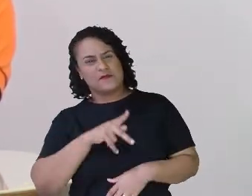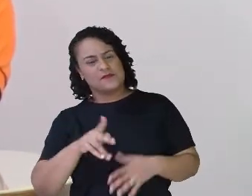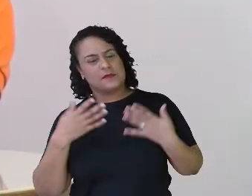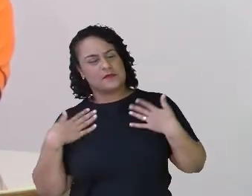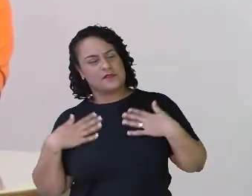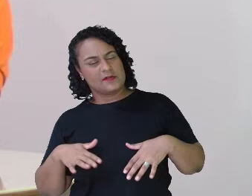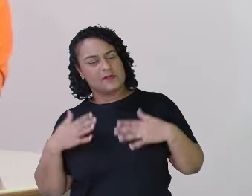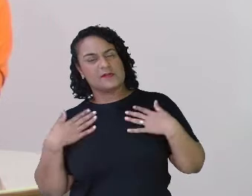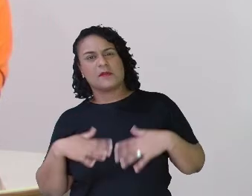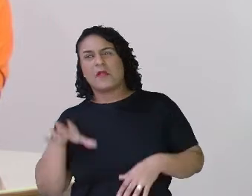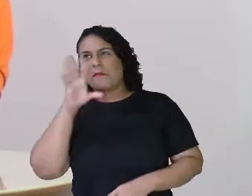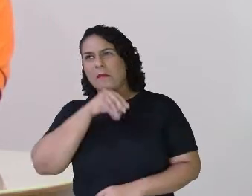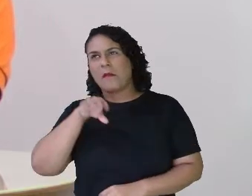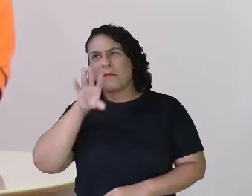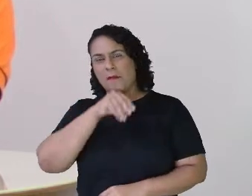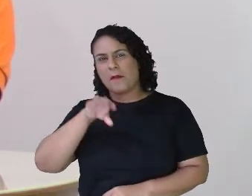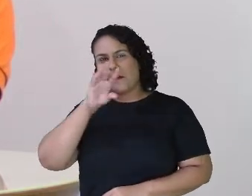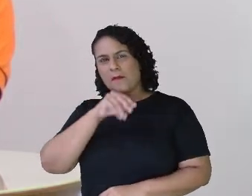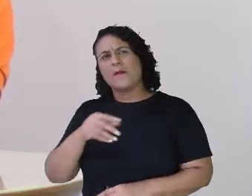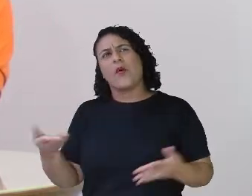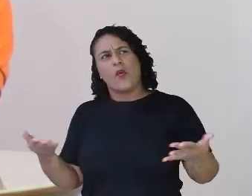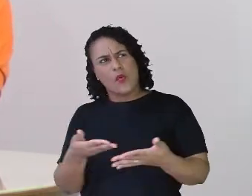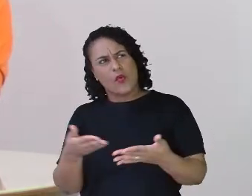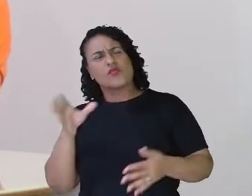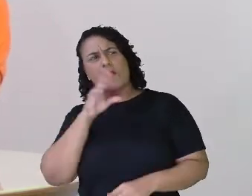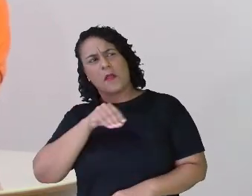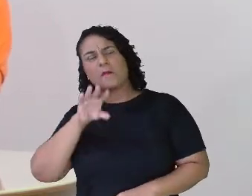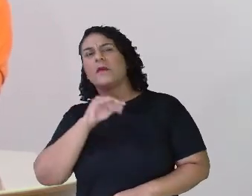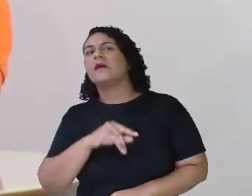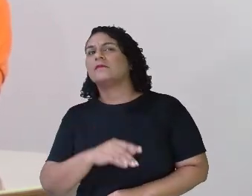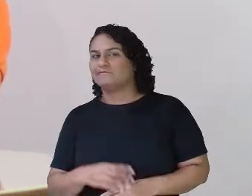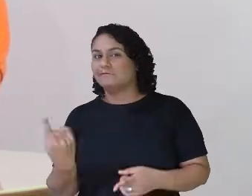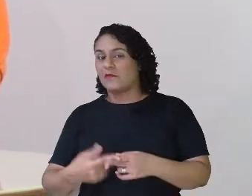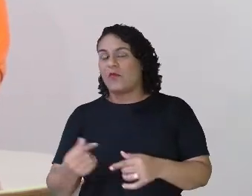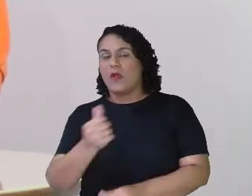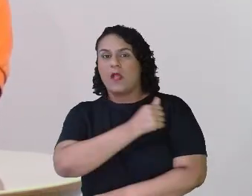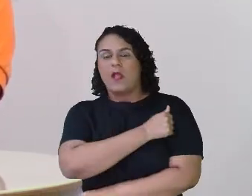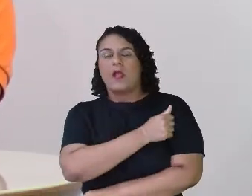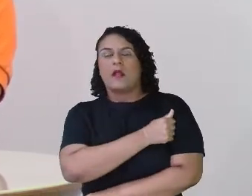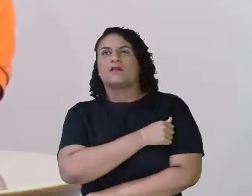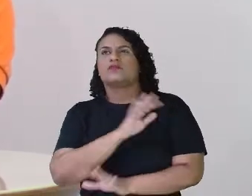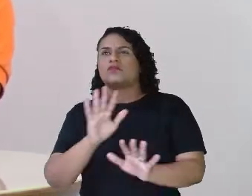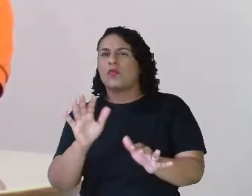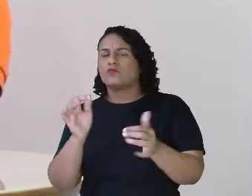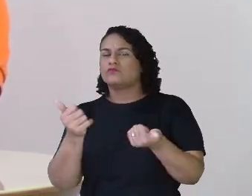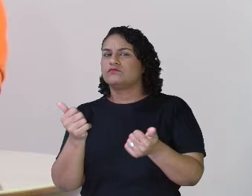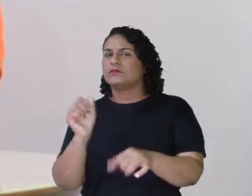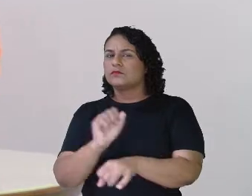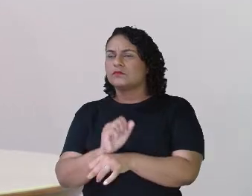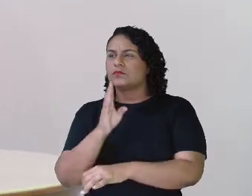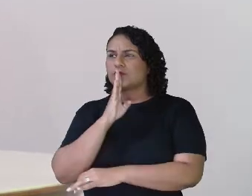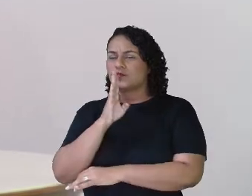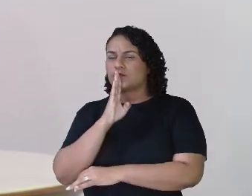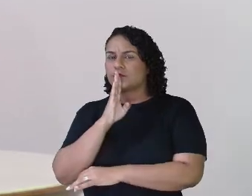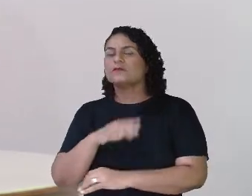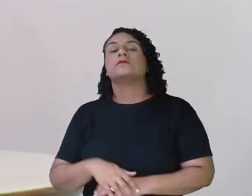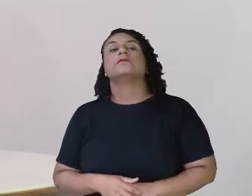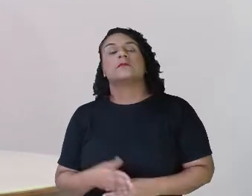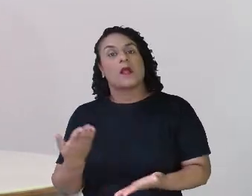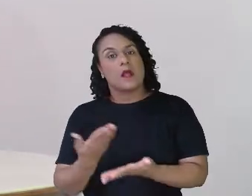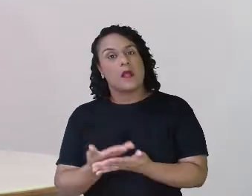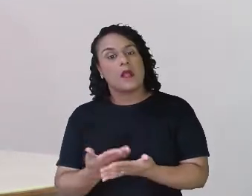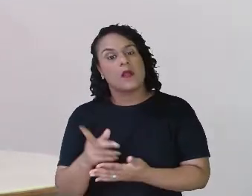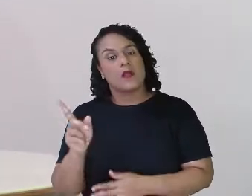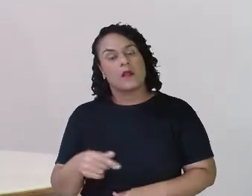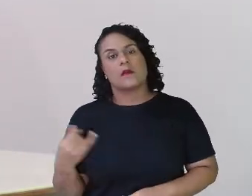A bichinha tá falando muito. Hoje eu tô falando. Tá, eles estão caladinhos, aí a gente termina falando muito. Essa aula da professora Kedma é muito importante,